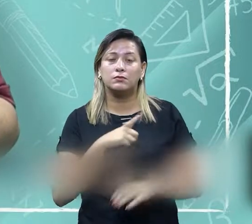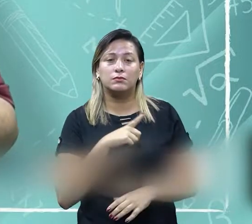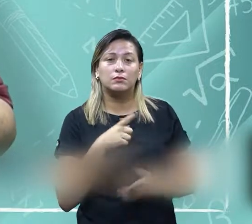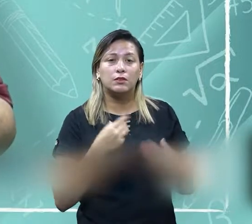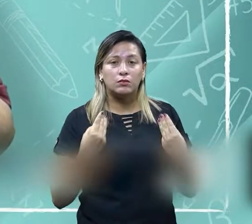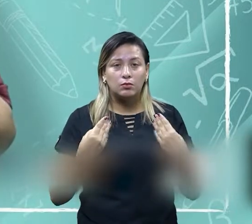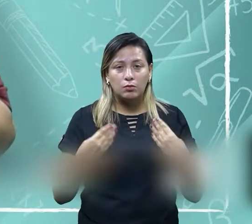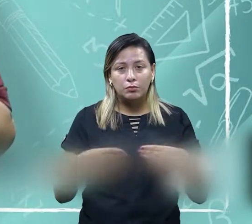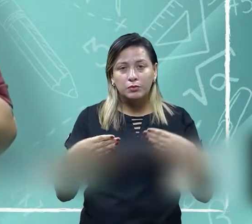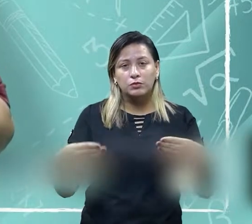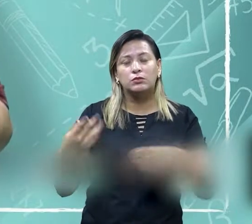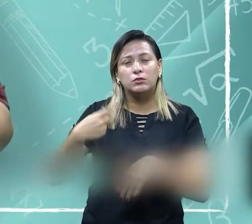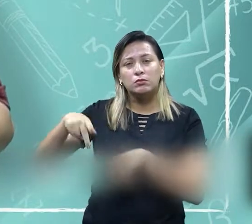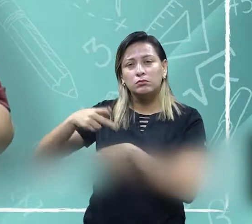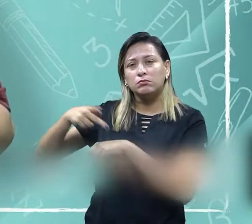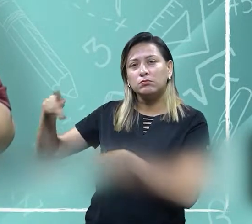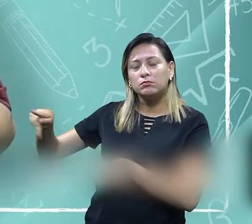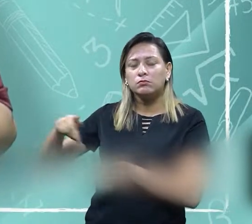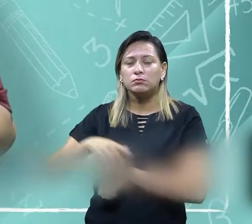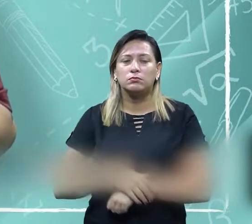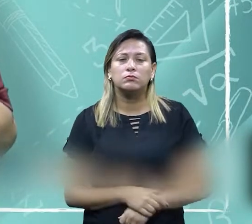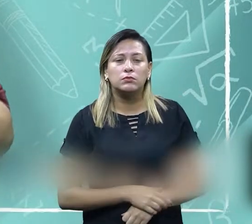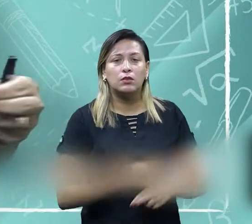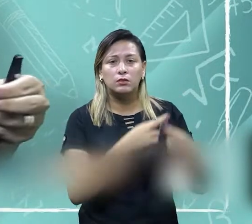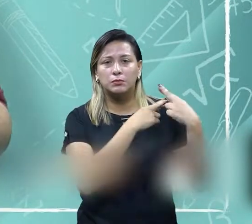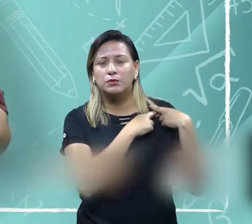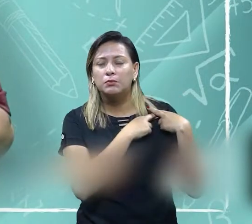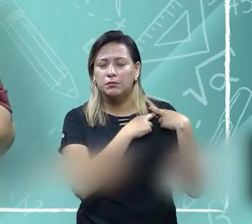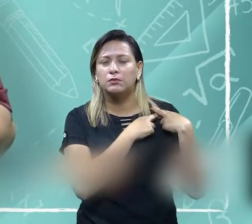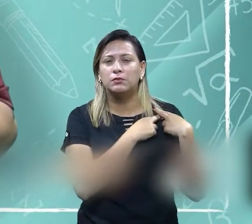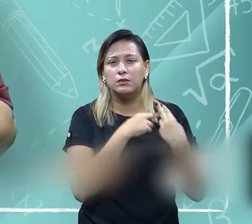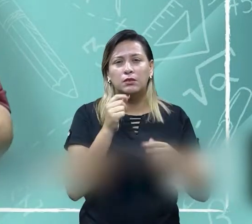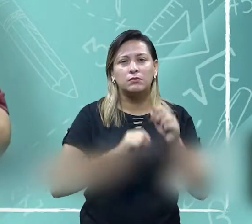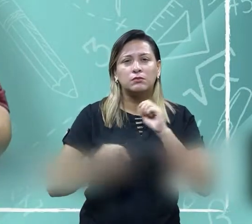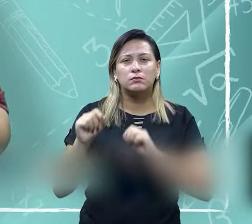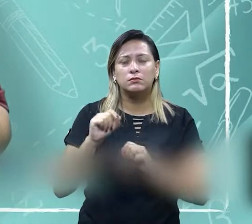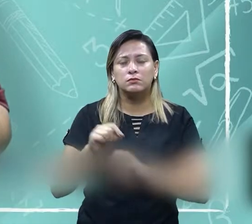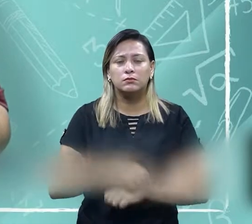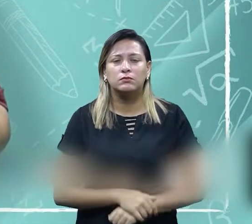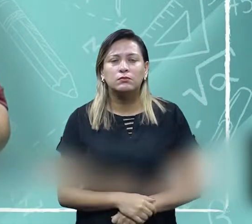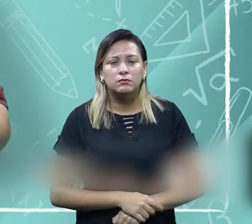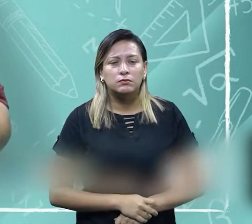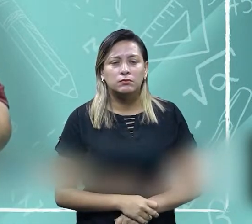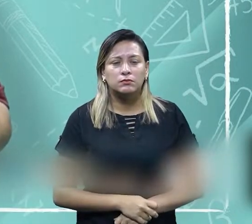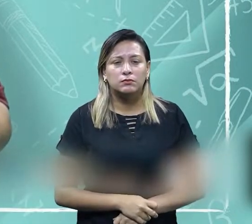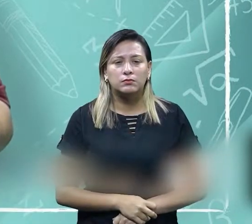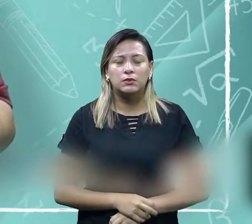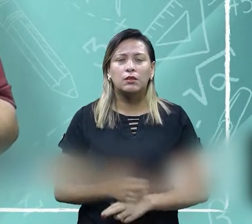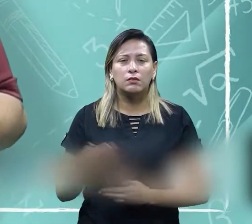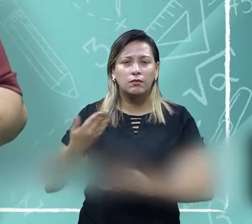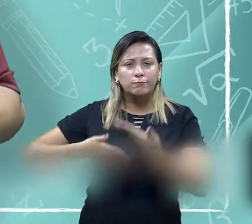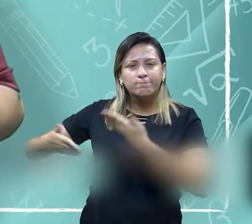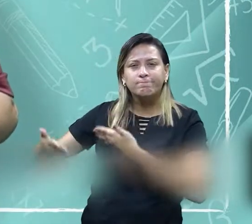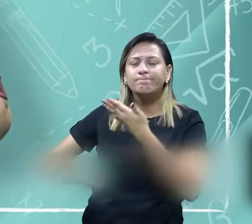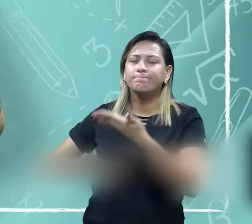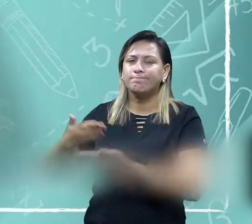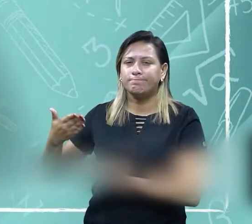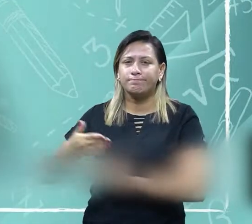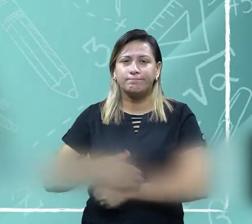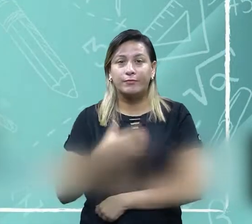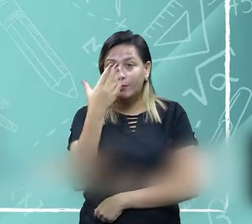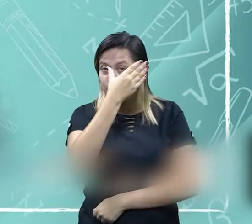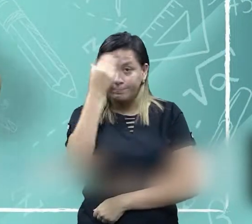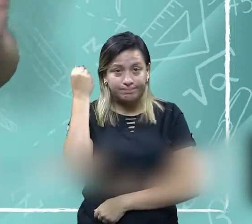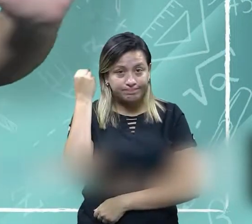Ministério Exterior, ele trabalha exatamente com essa característica de trâmite de relação, tá bom? Então, não esqueça